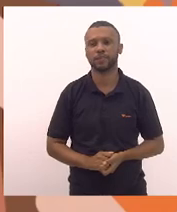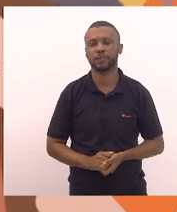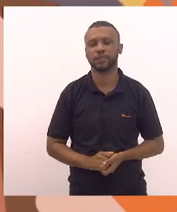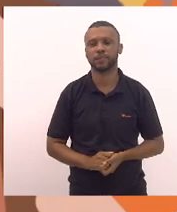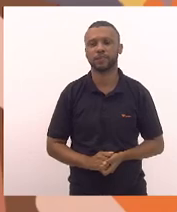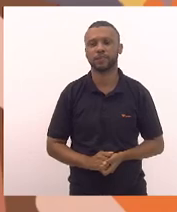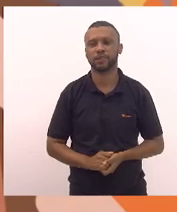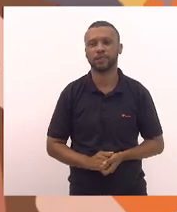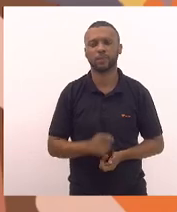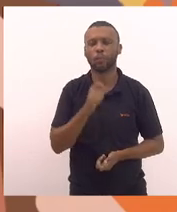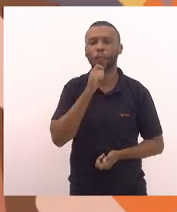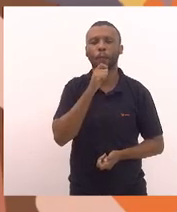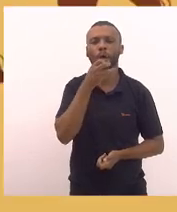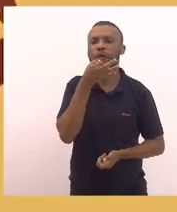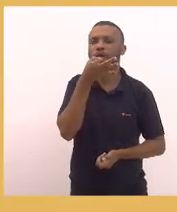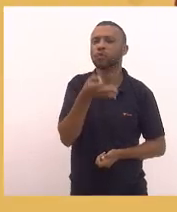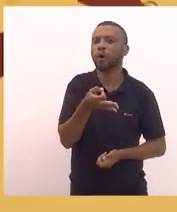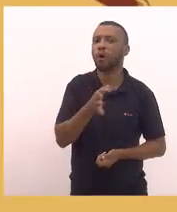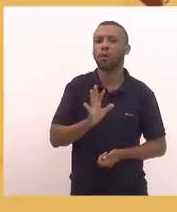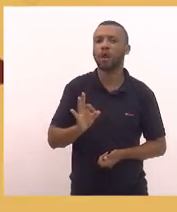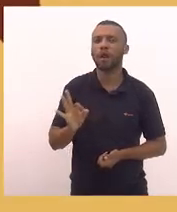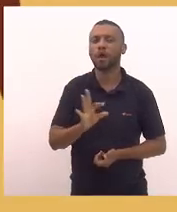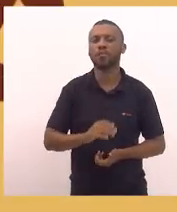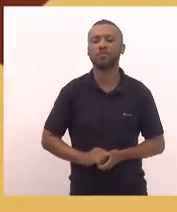Está sem som.